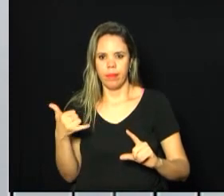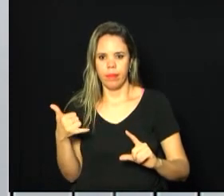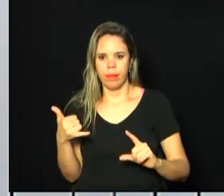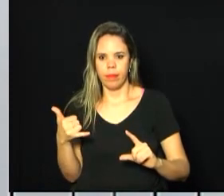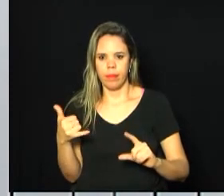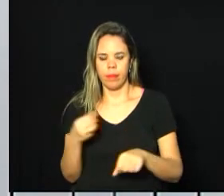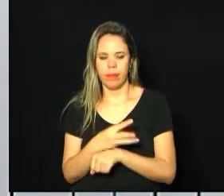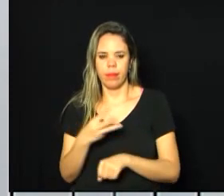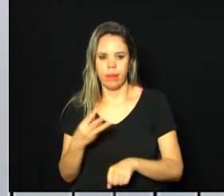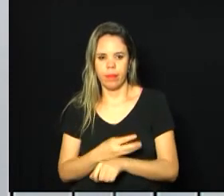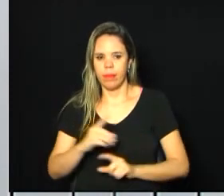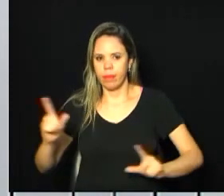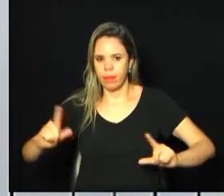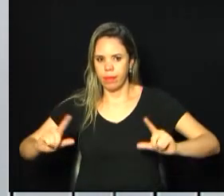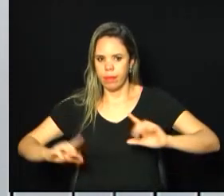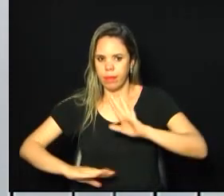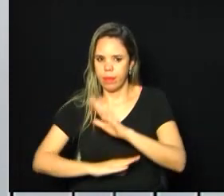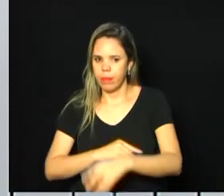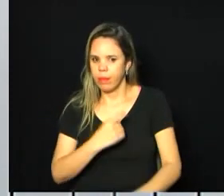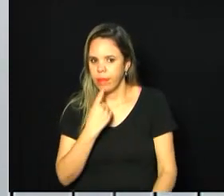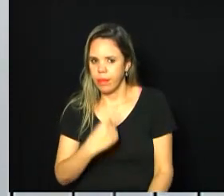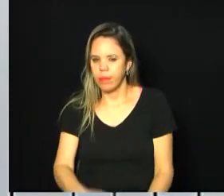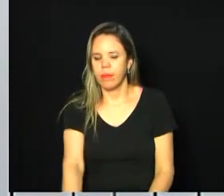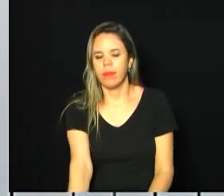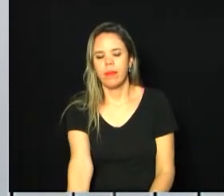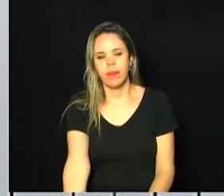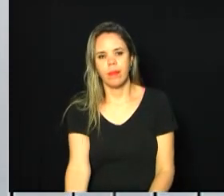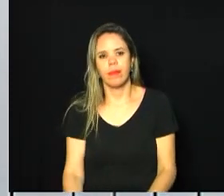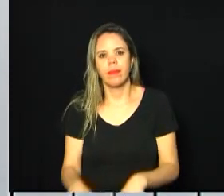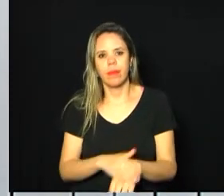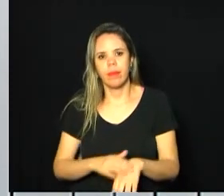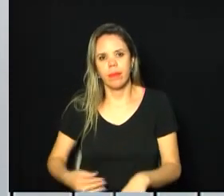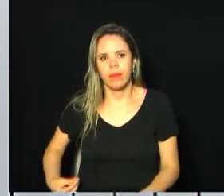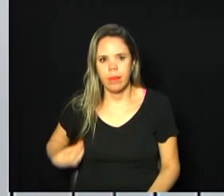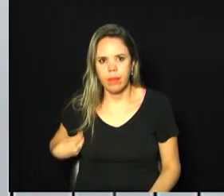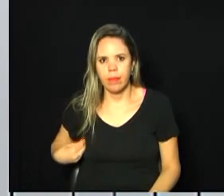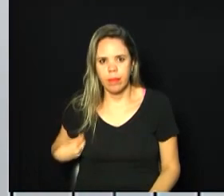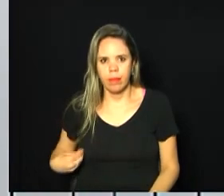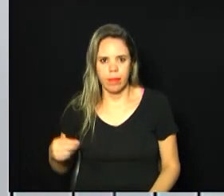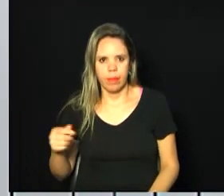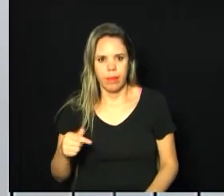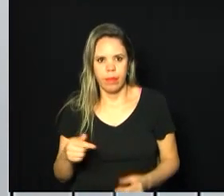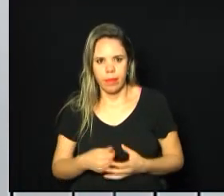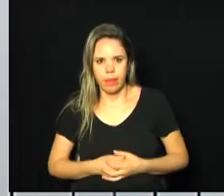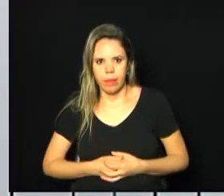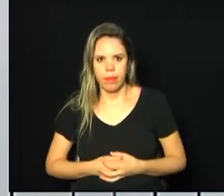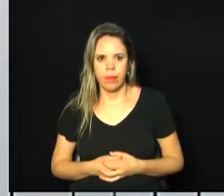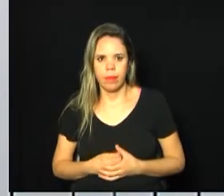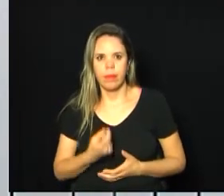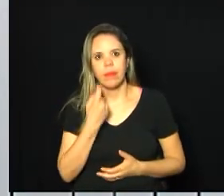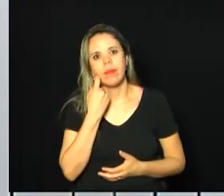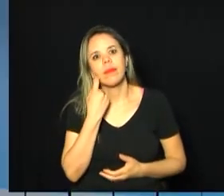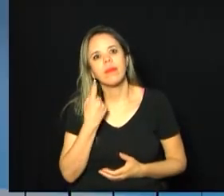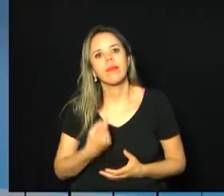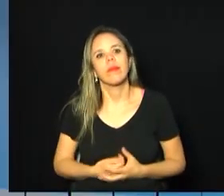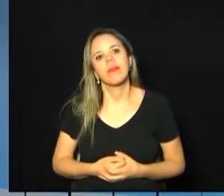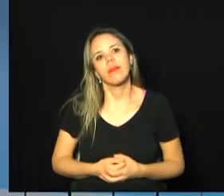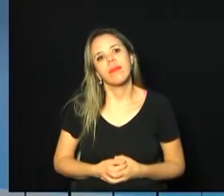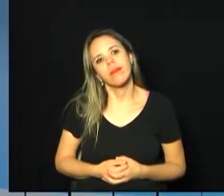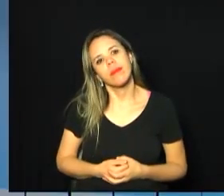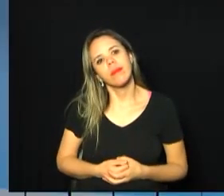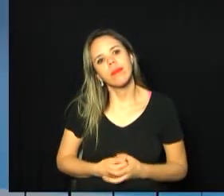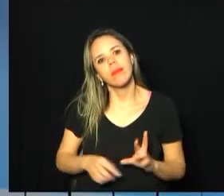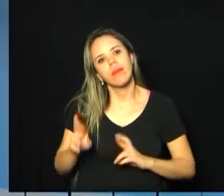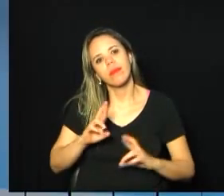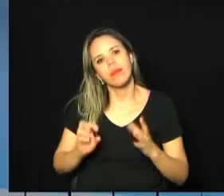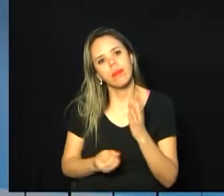celular o WhatsApp da TV Câmara Campinas. Você aperta que a gente conversa ao vivo nesta sexta-feira.